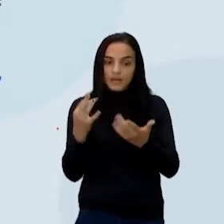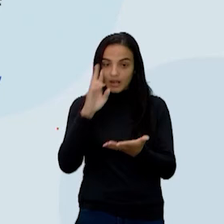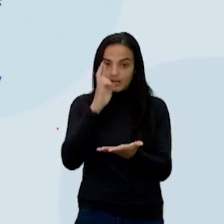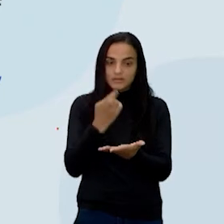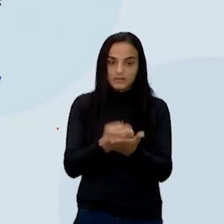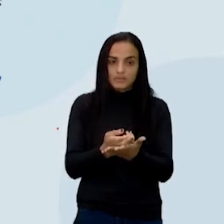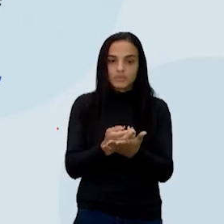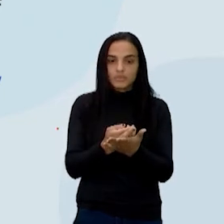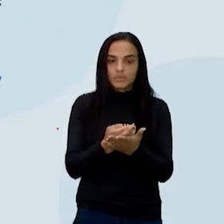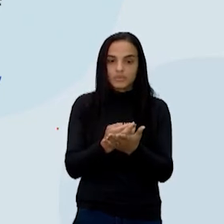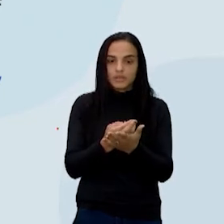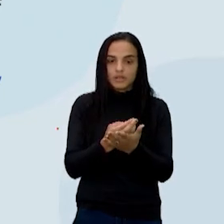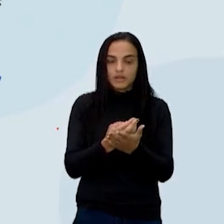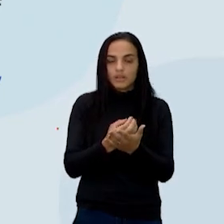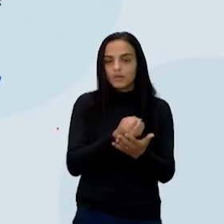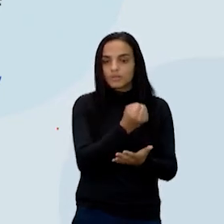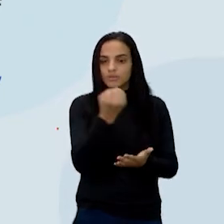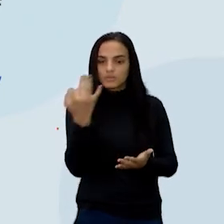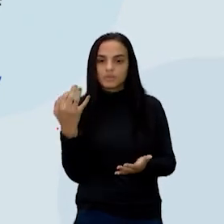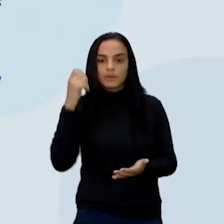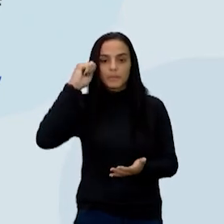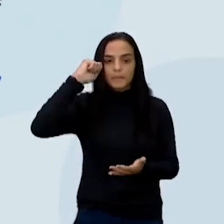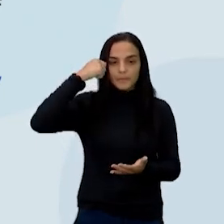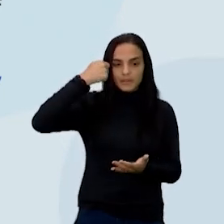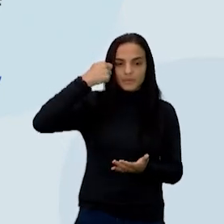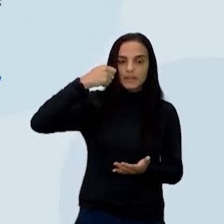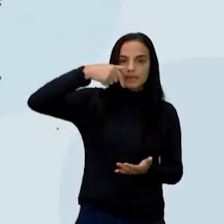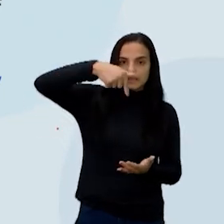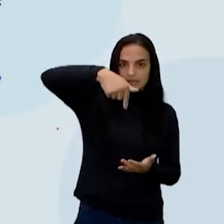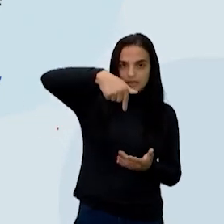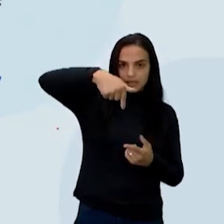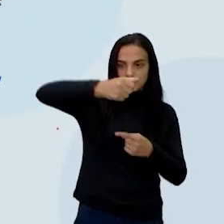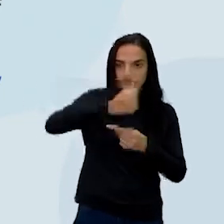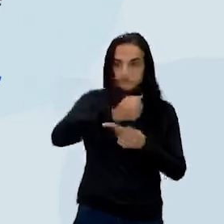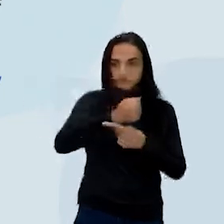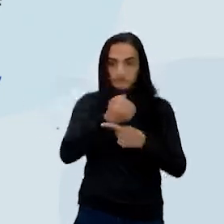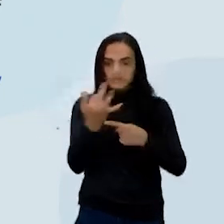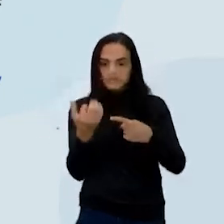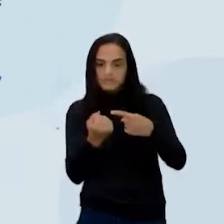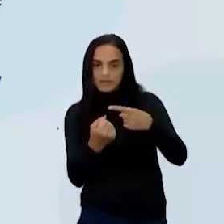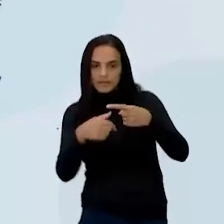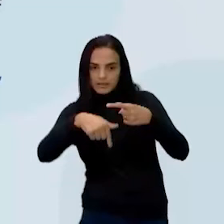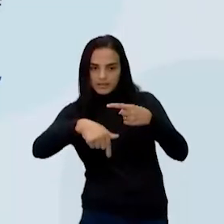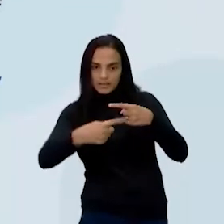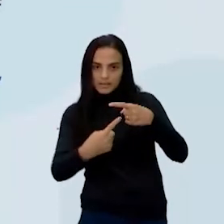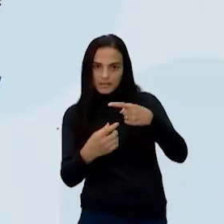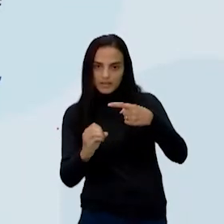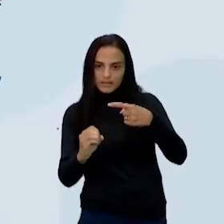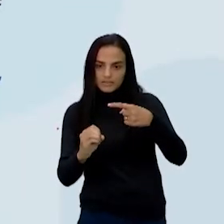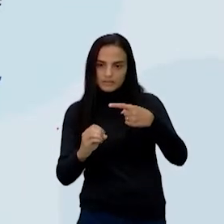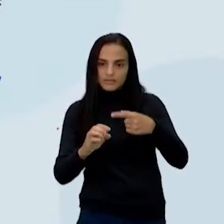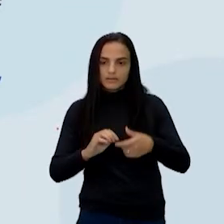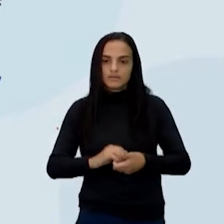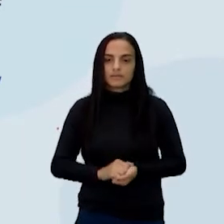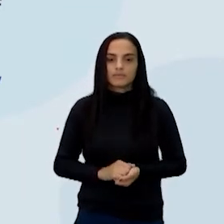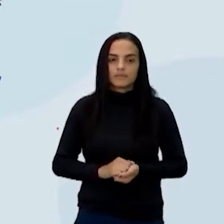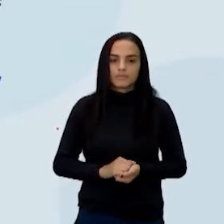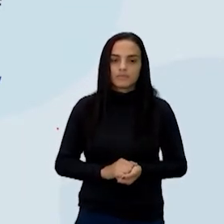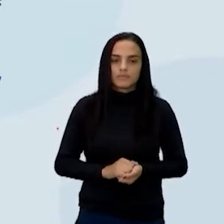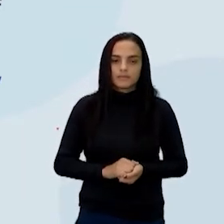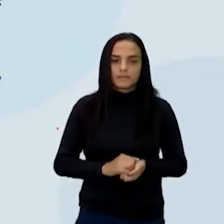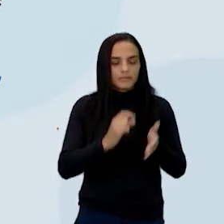e comprados é de 7 para 10. A gente lê dessa forma, né? Ó, vou grifar aqui os números,